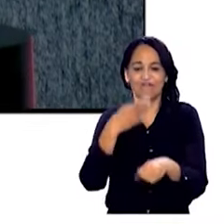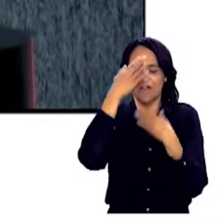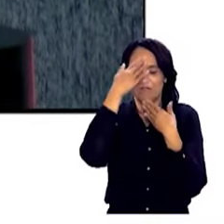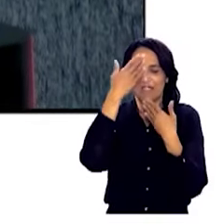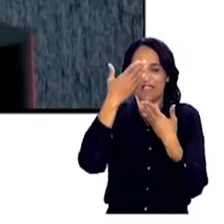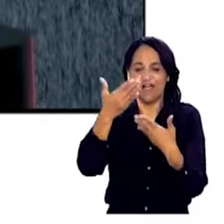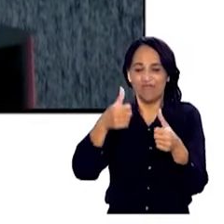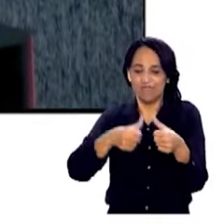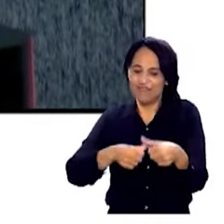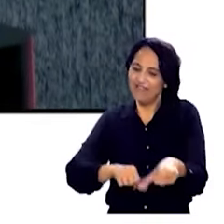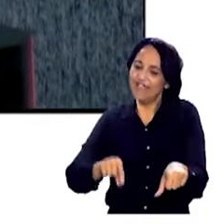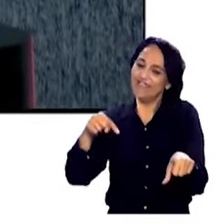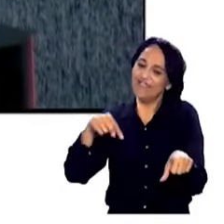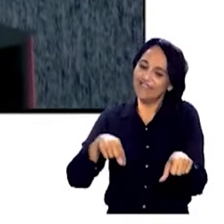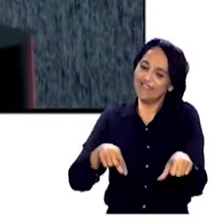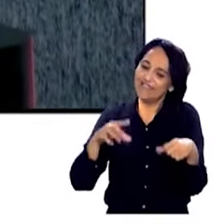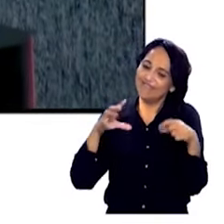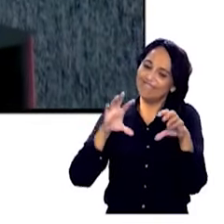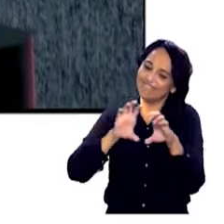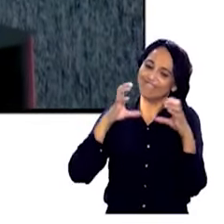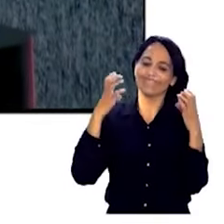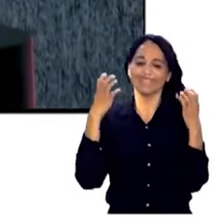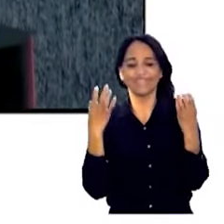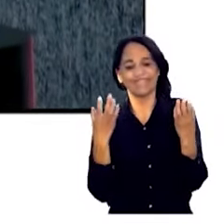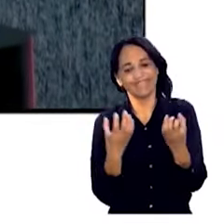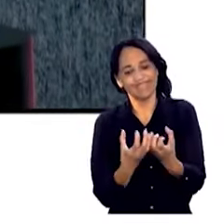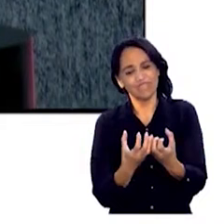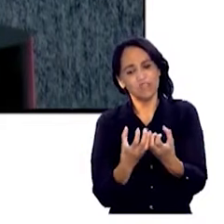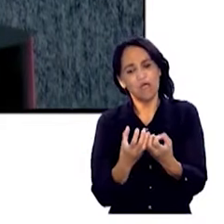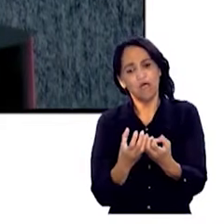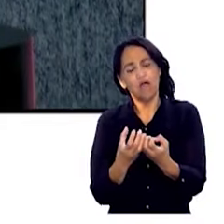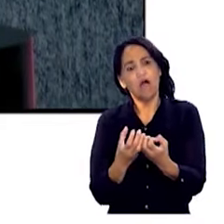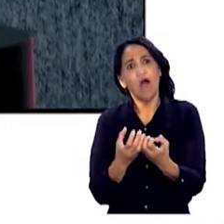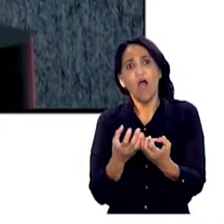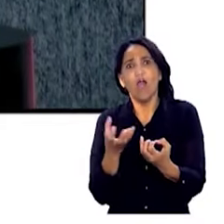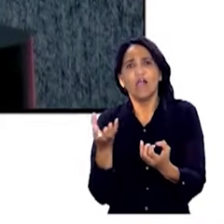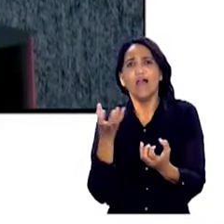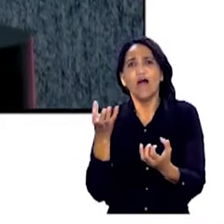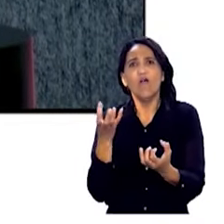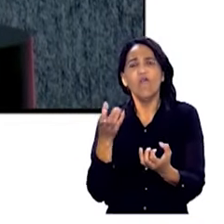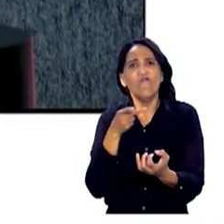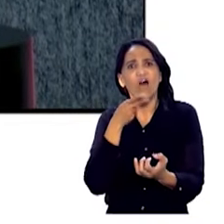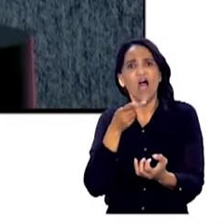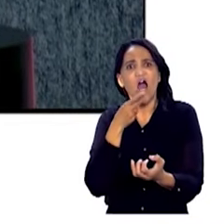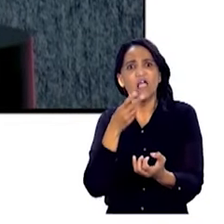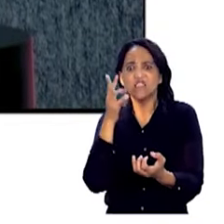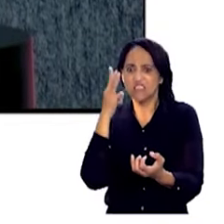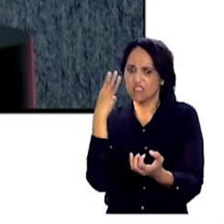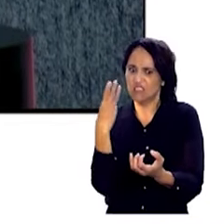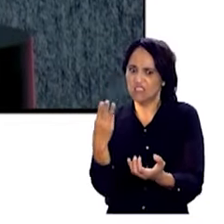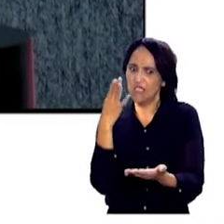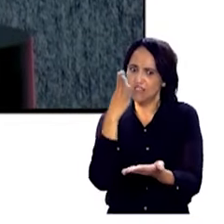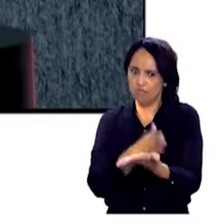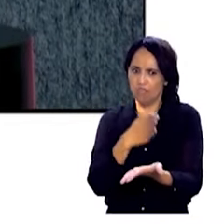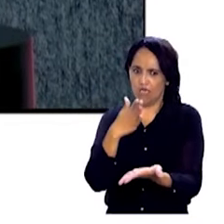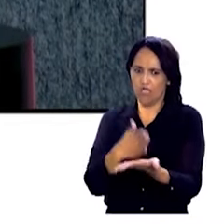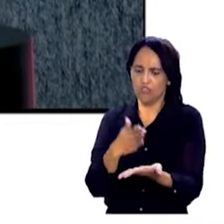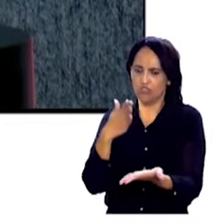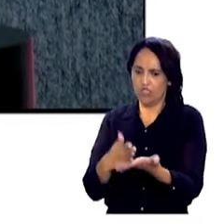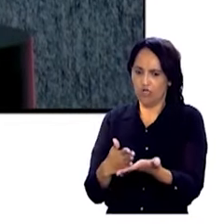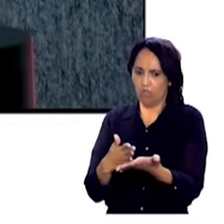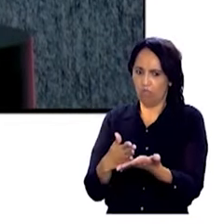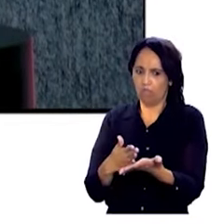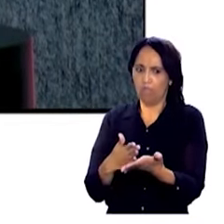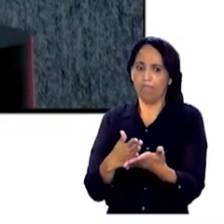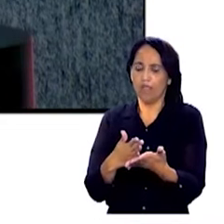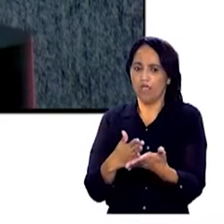eu vou falar muito brevemente em três partes e a minha tarefa aqui é uma tarefa de comparação né